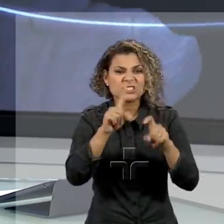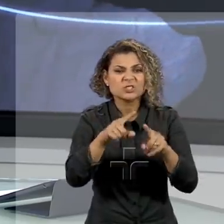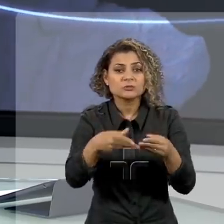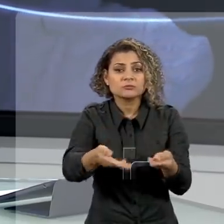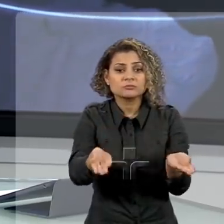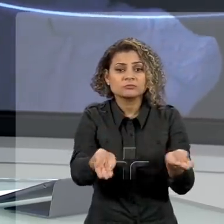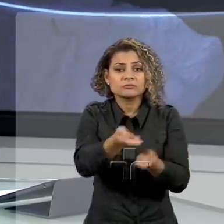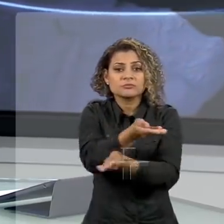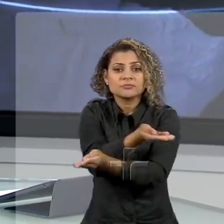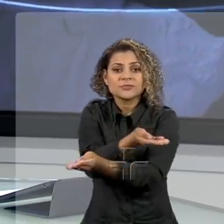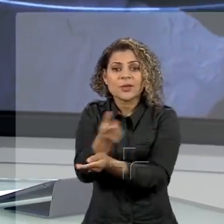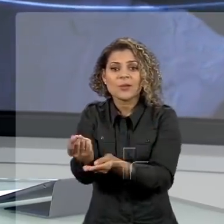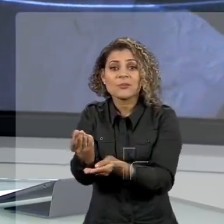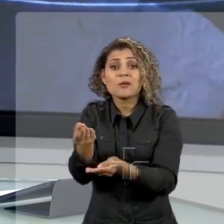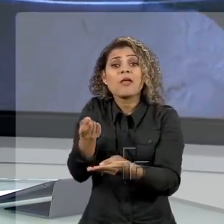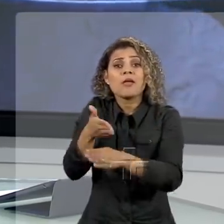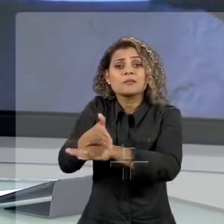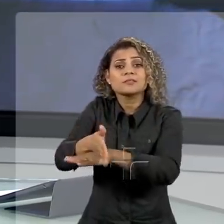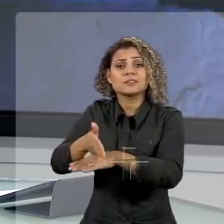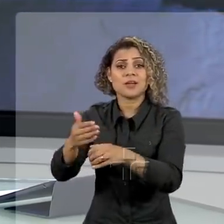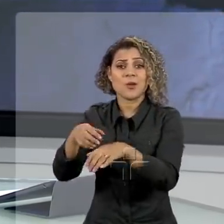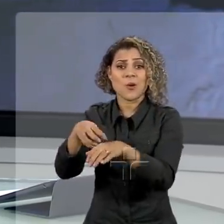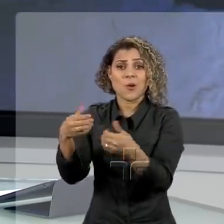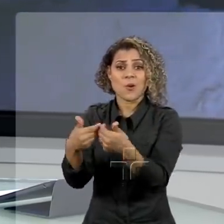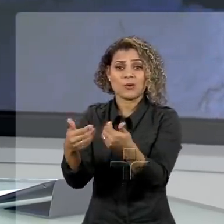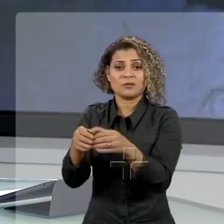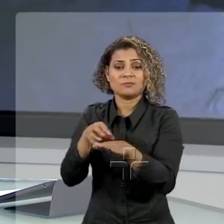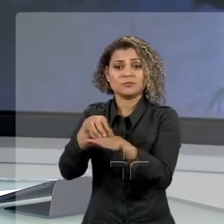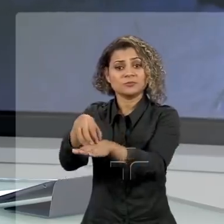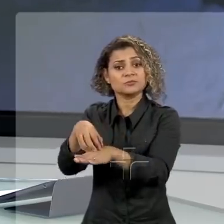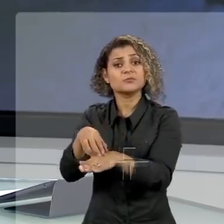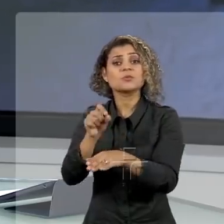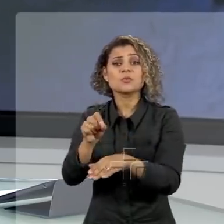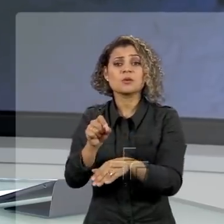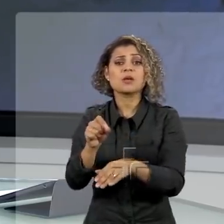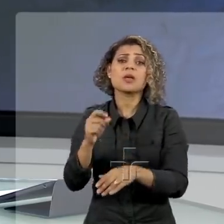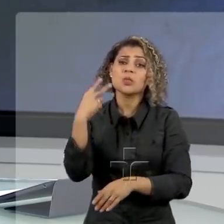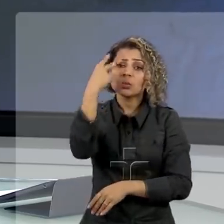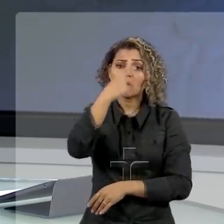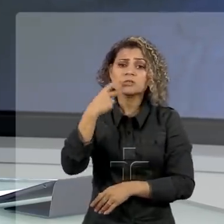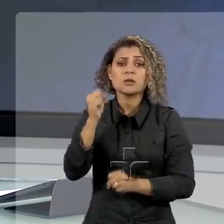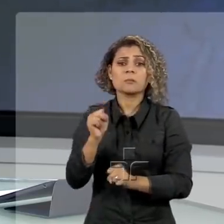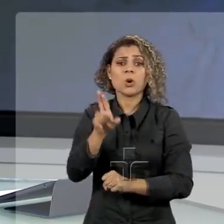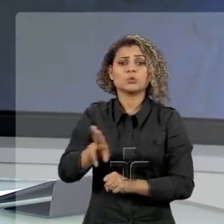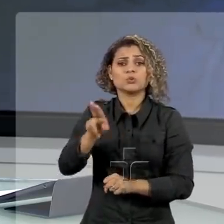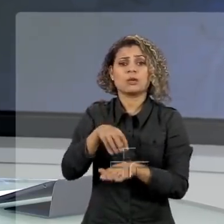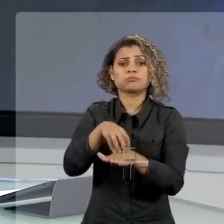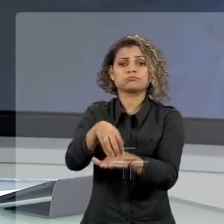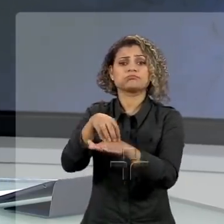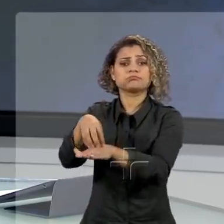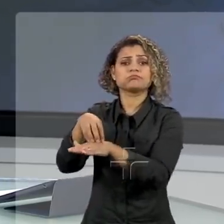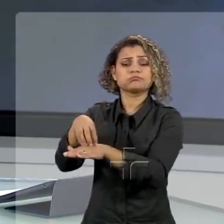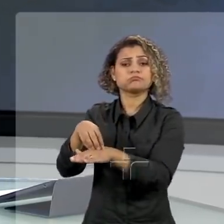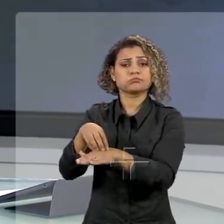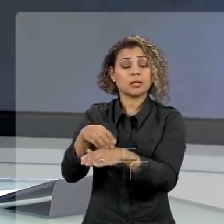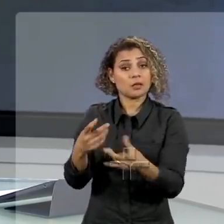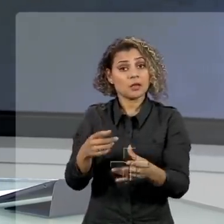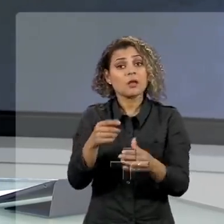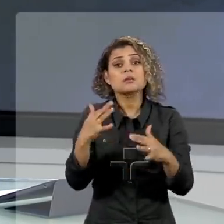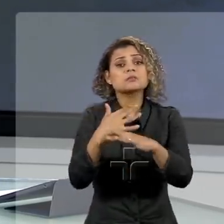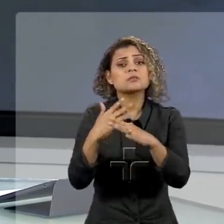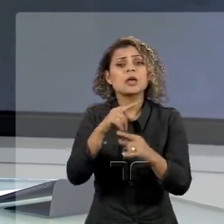copos plásticos ou 5 garrafas valem um bilhete de 2 horas no transporte público. A ideia é tornar a cidade